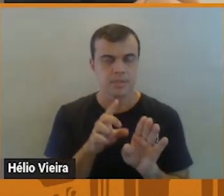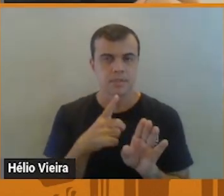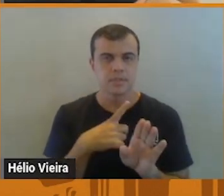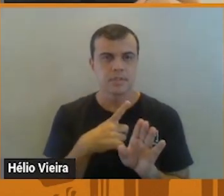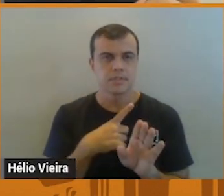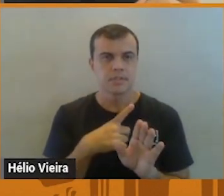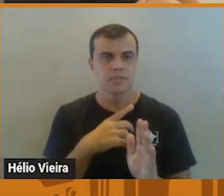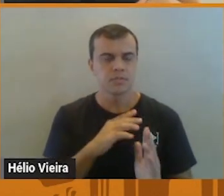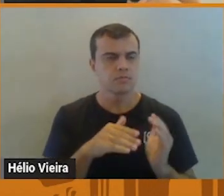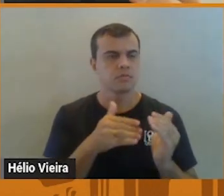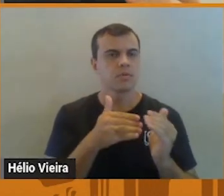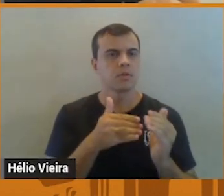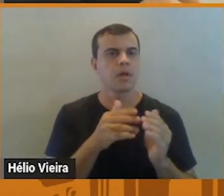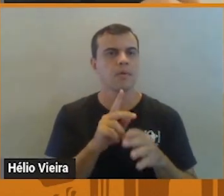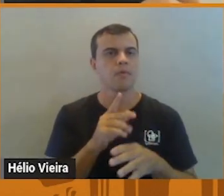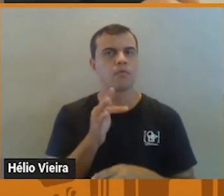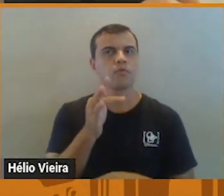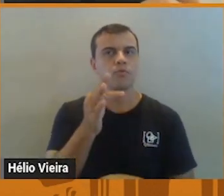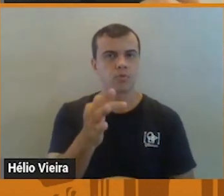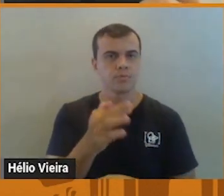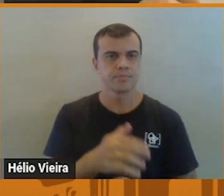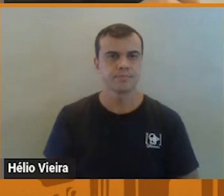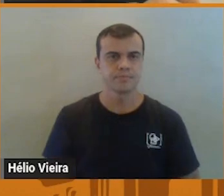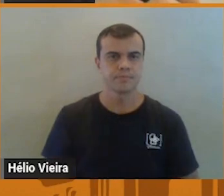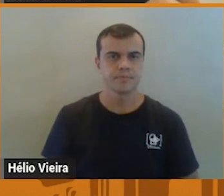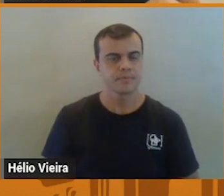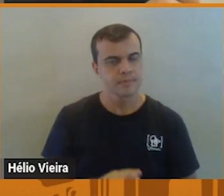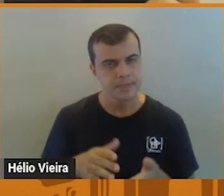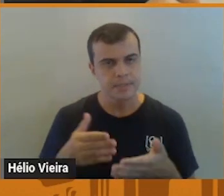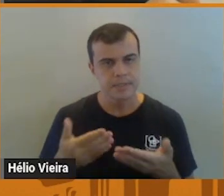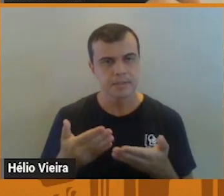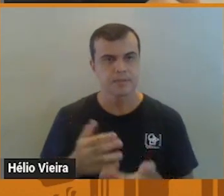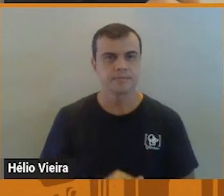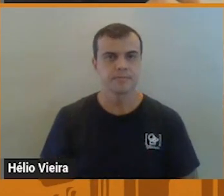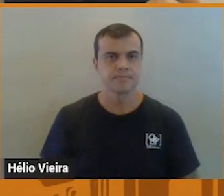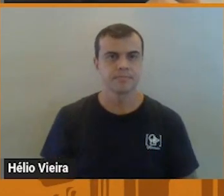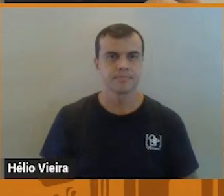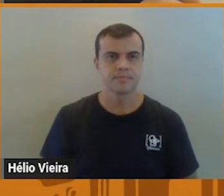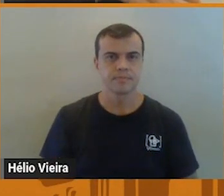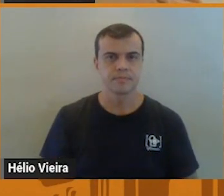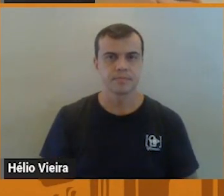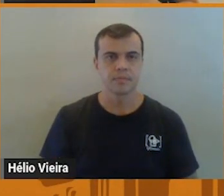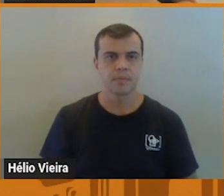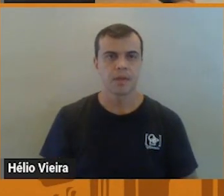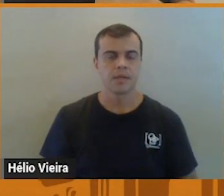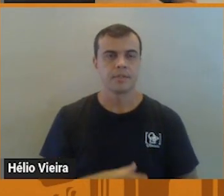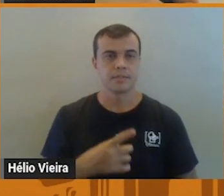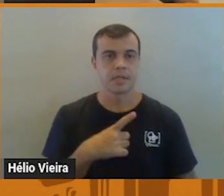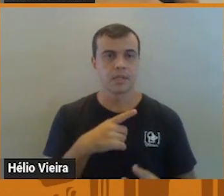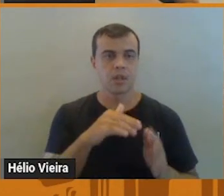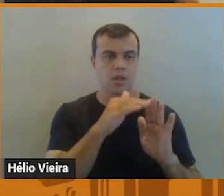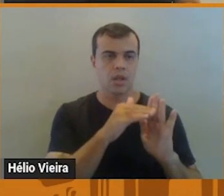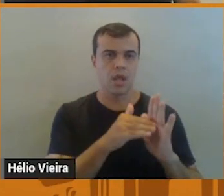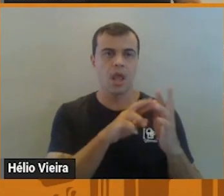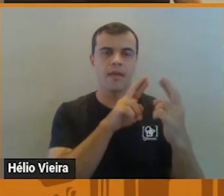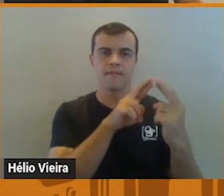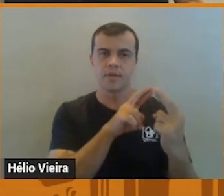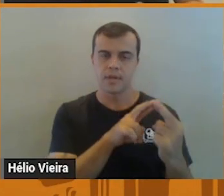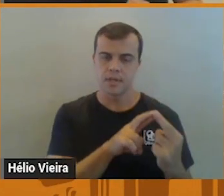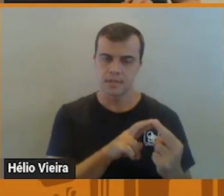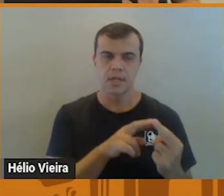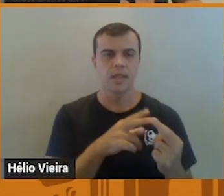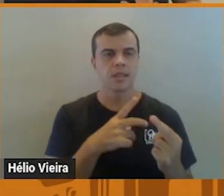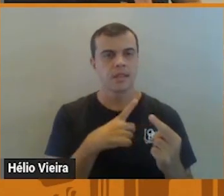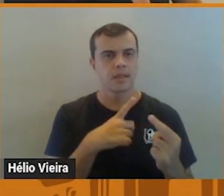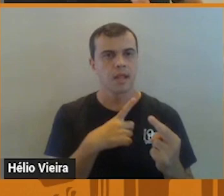para projeção de futuro. E é isso. Aqui está a nossa bibliografia, que foi